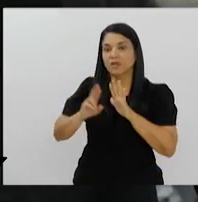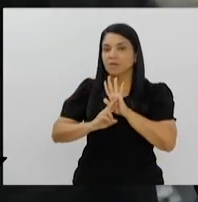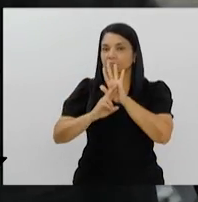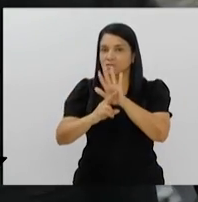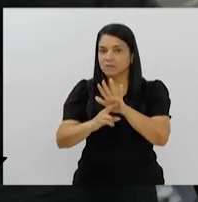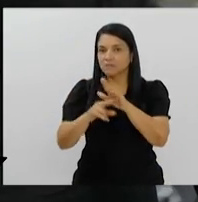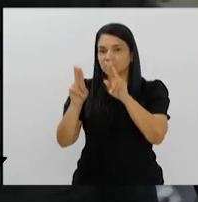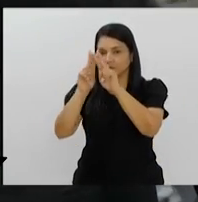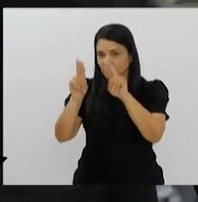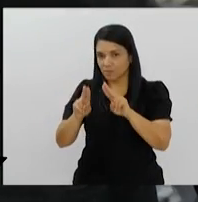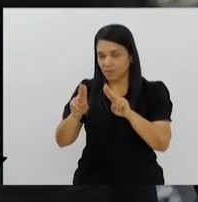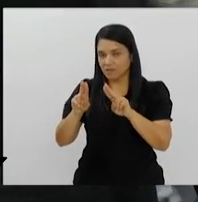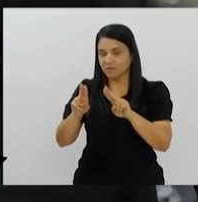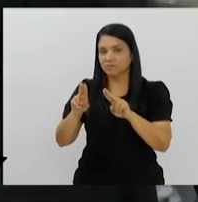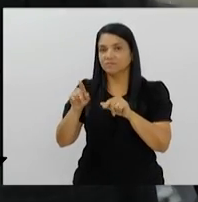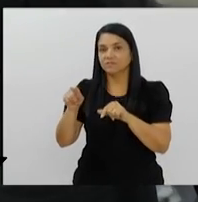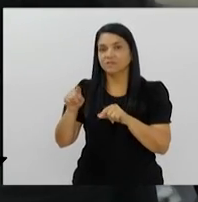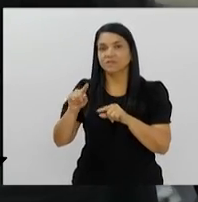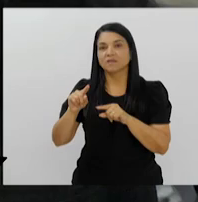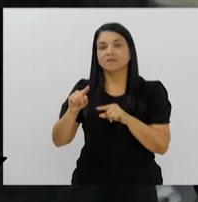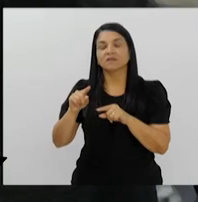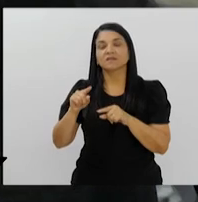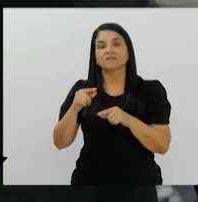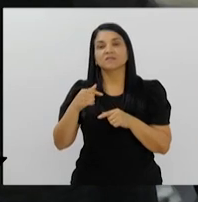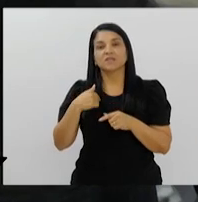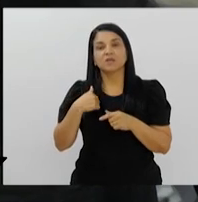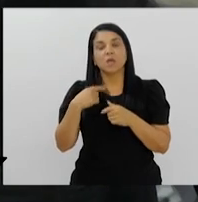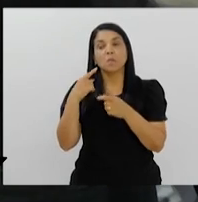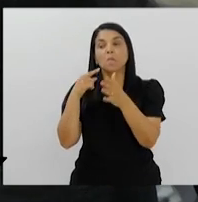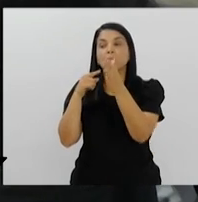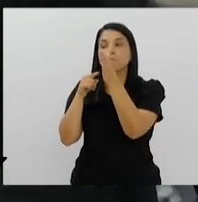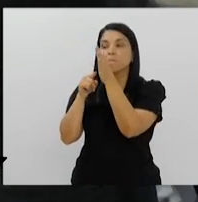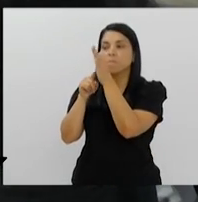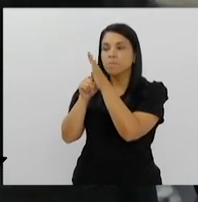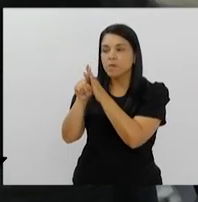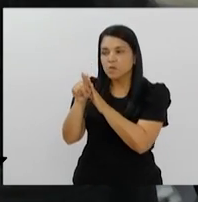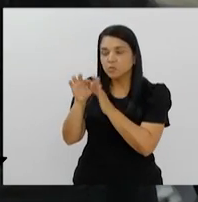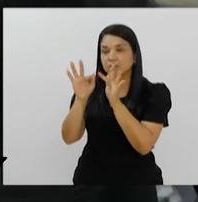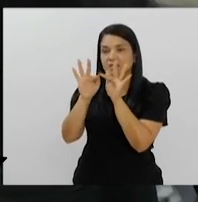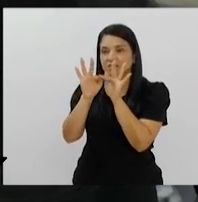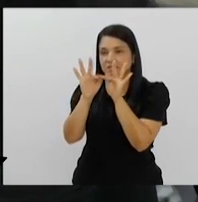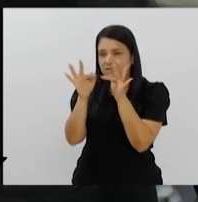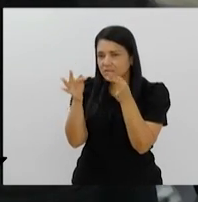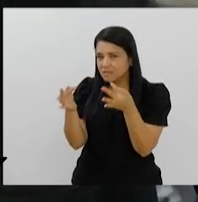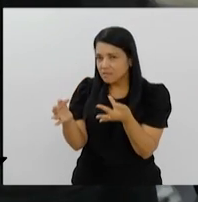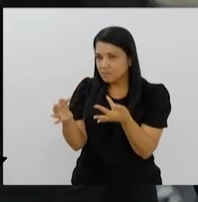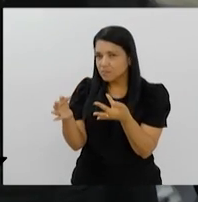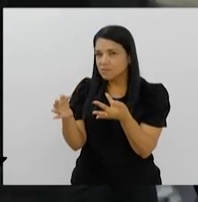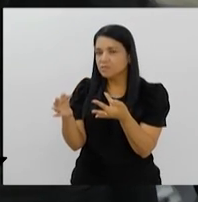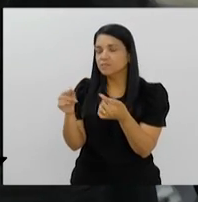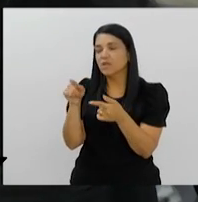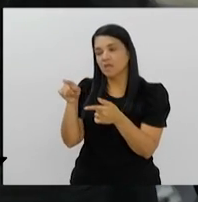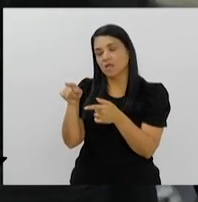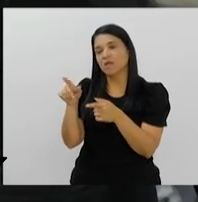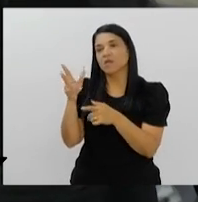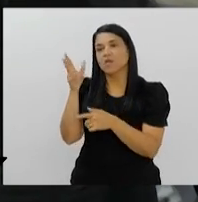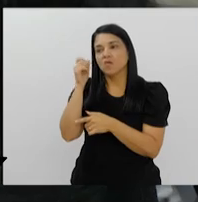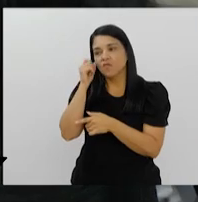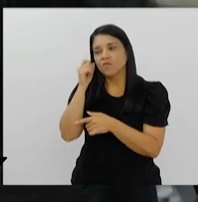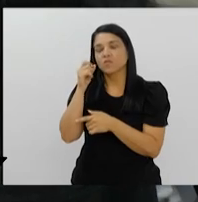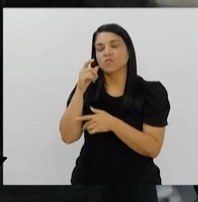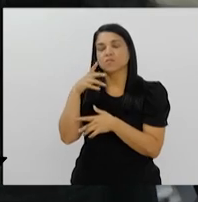Unimed depois disso tudo eu quero fazer uma pergunta bem sim mas ele também ouviu minha fala minha